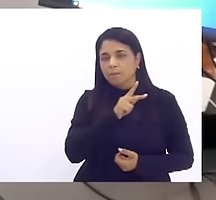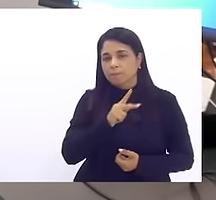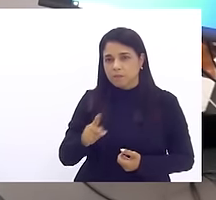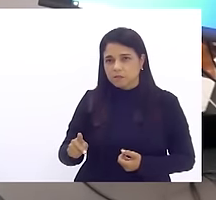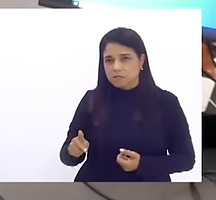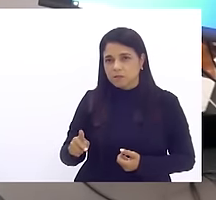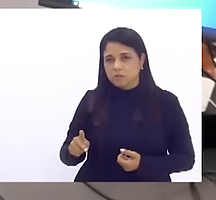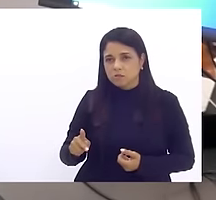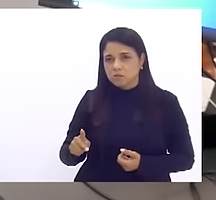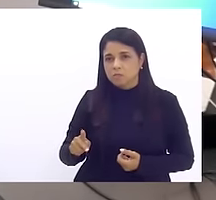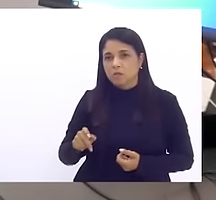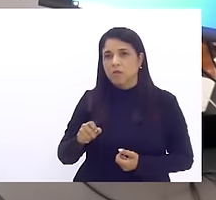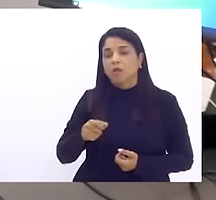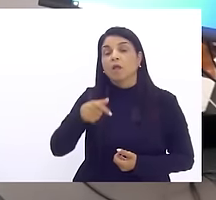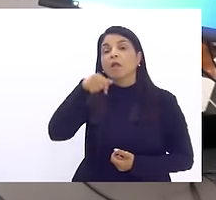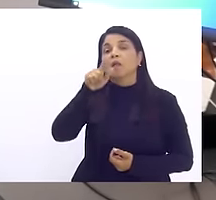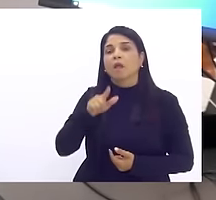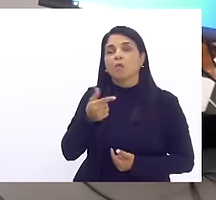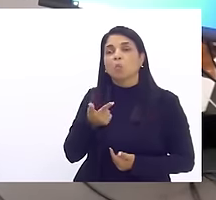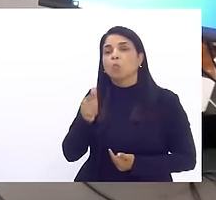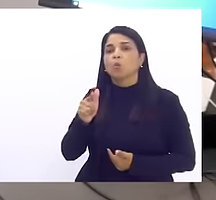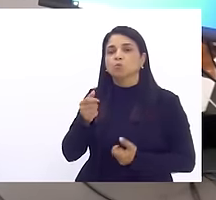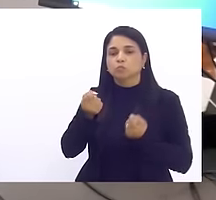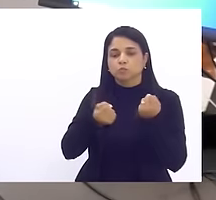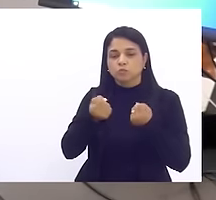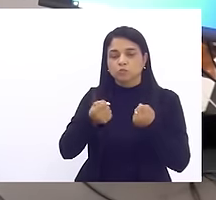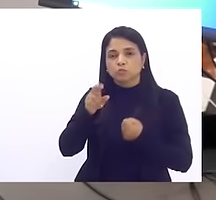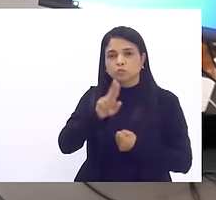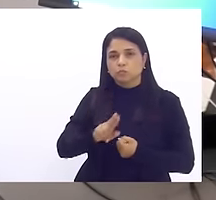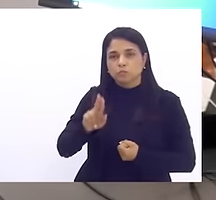não usa quem usa o outro carro blindado